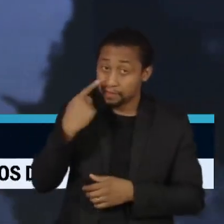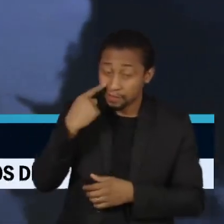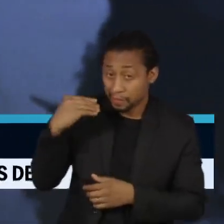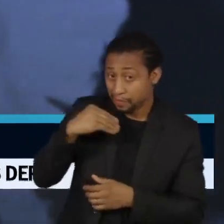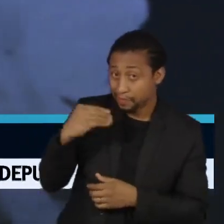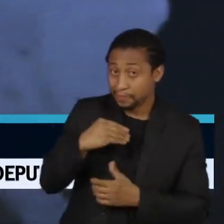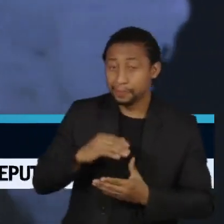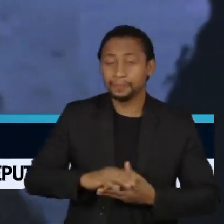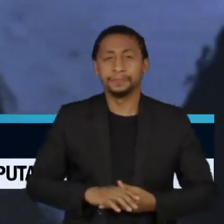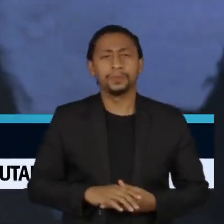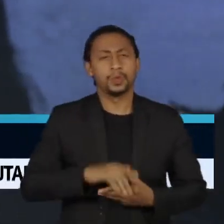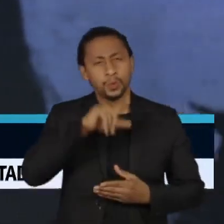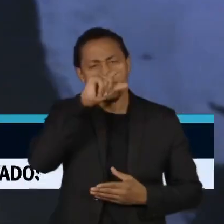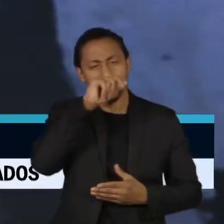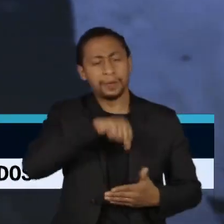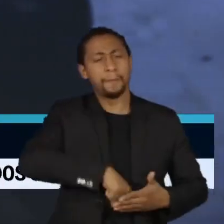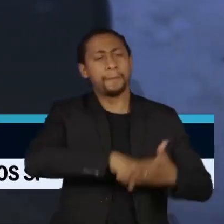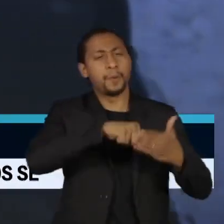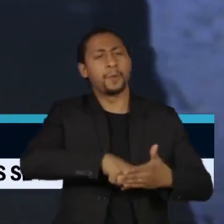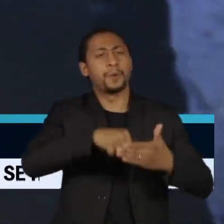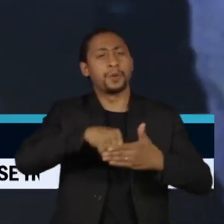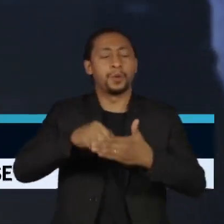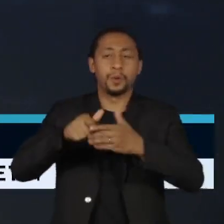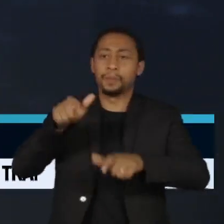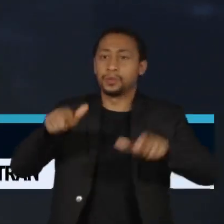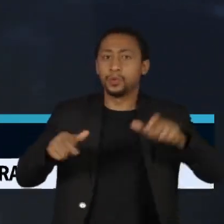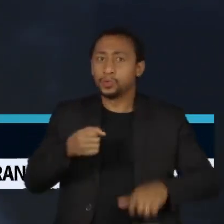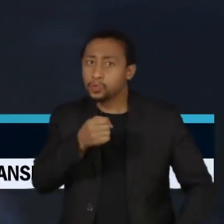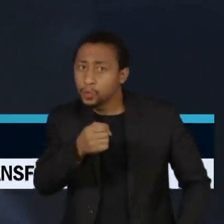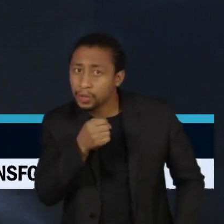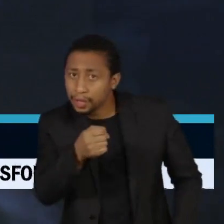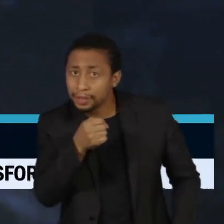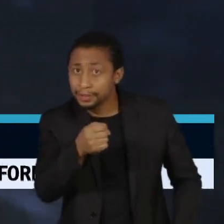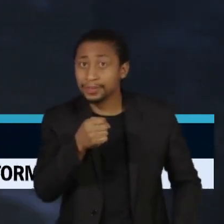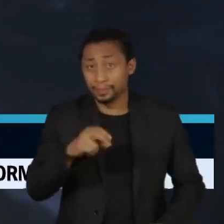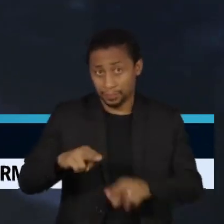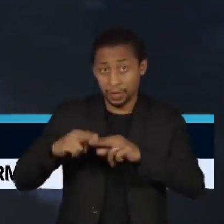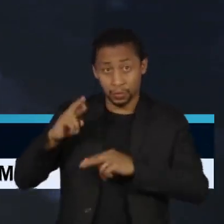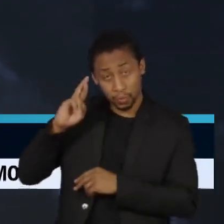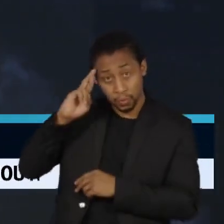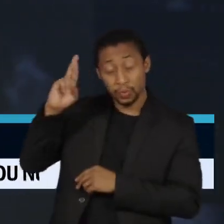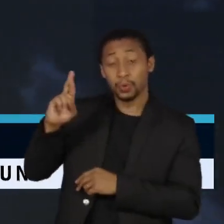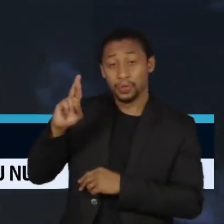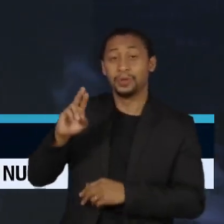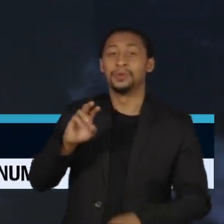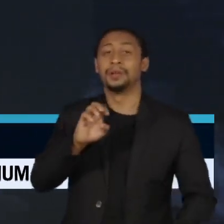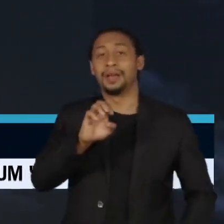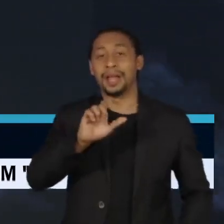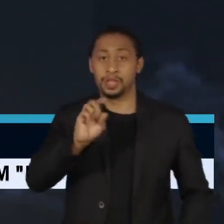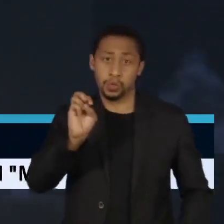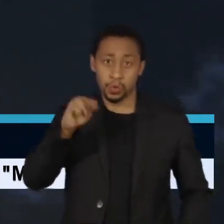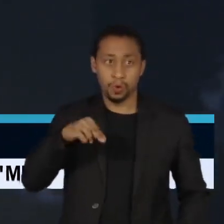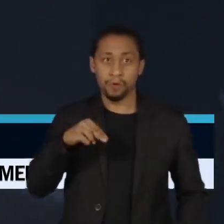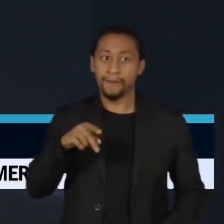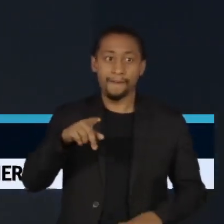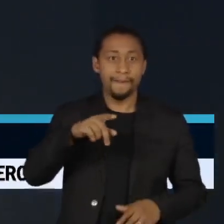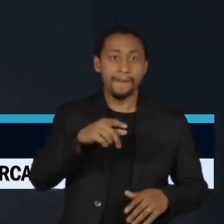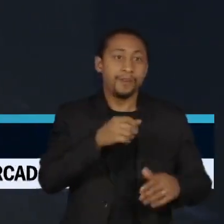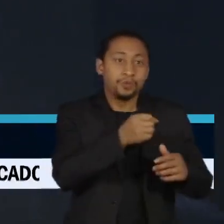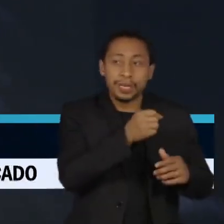e o Twitter suspendeu a conta de jornalistas que cobrem as atividades do dono da plataforma Elon musk os profissionais da comunicação